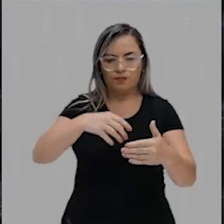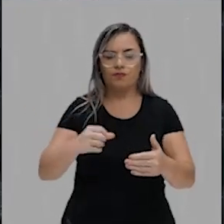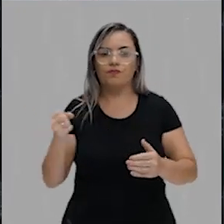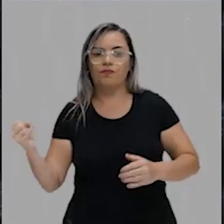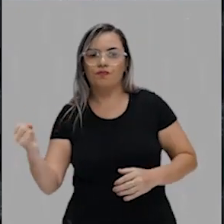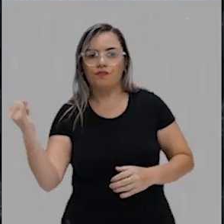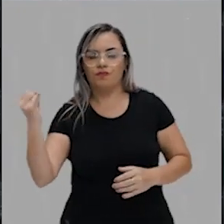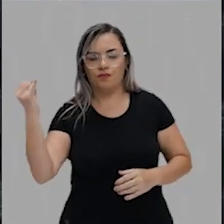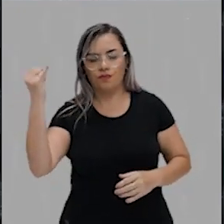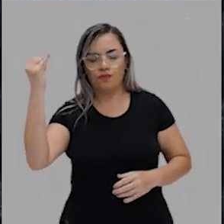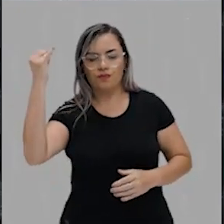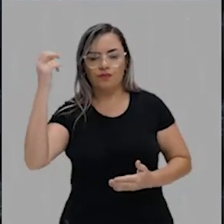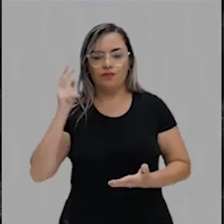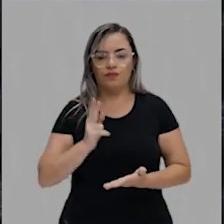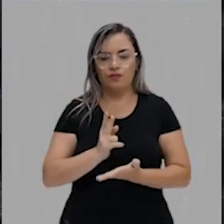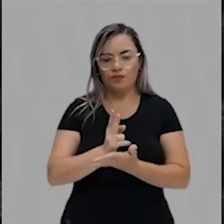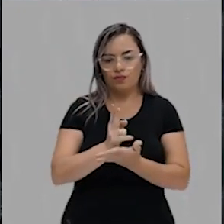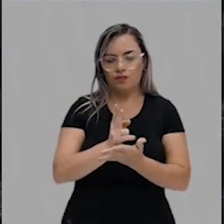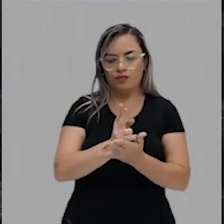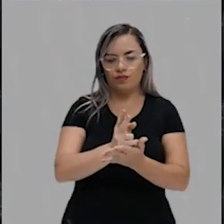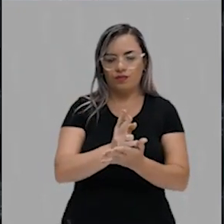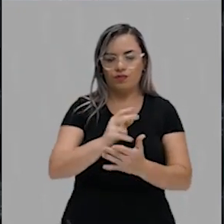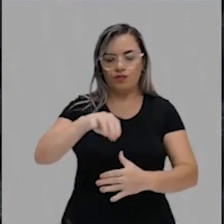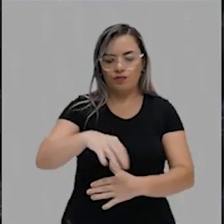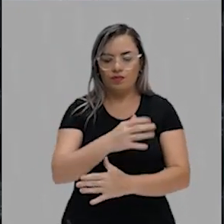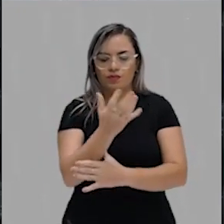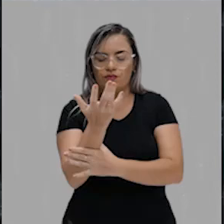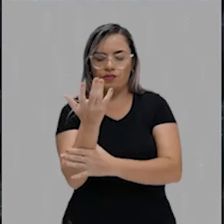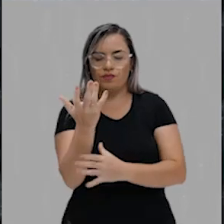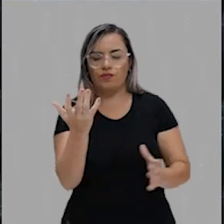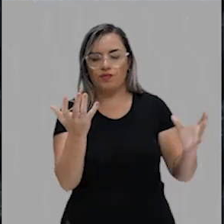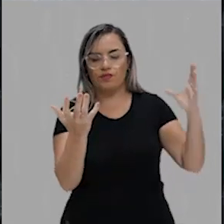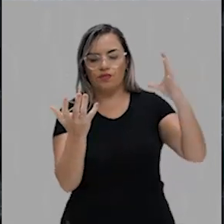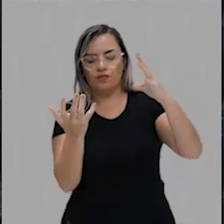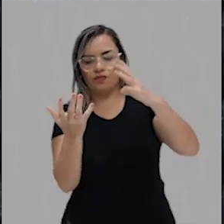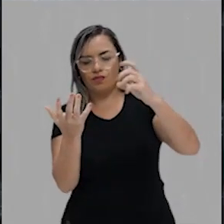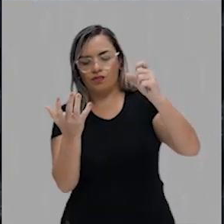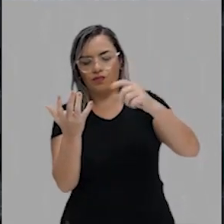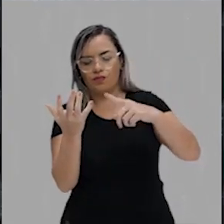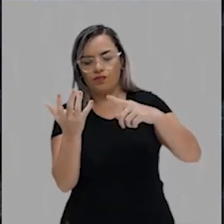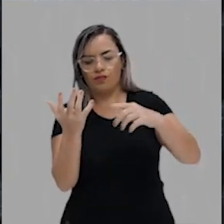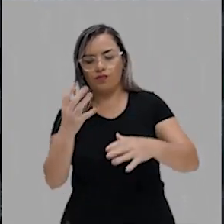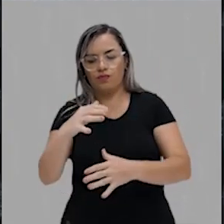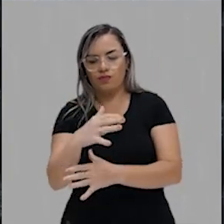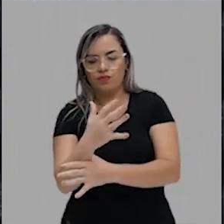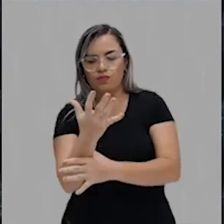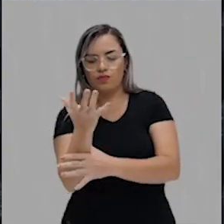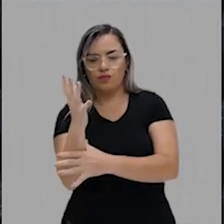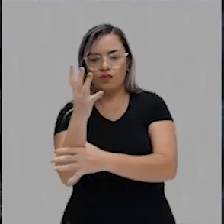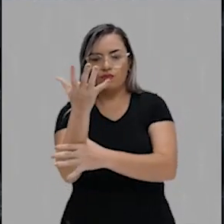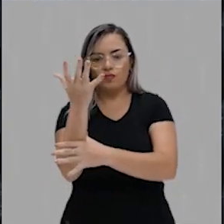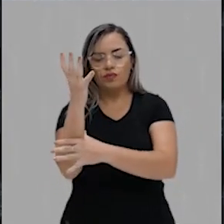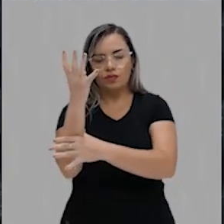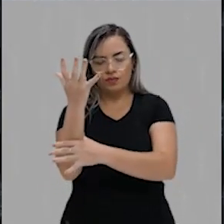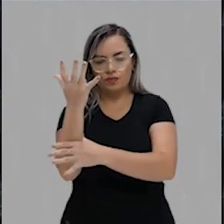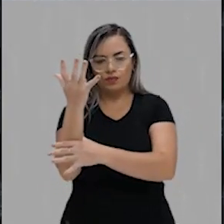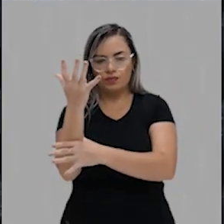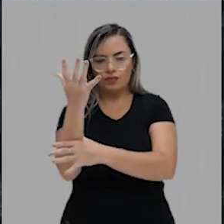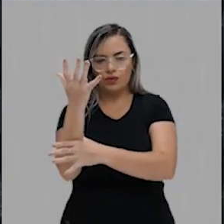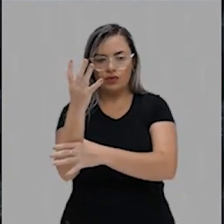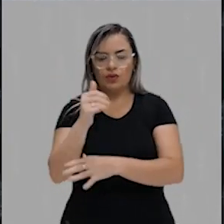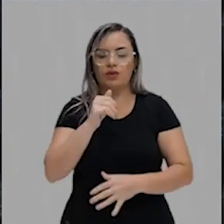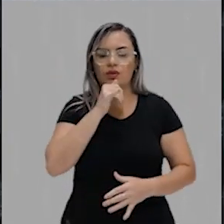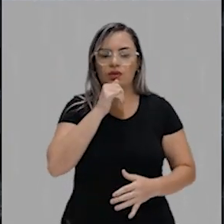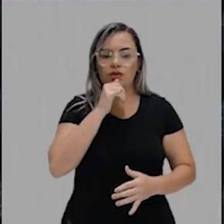importante para a manutenção do metabolismo vegetal, certo? Então, a Terra, por exemplo, ela não fica super gelada à noite. Por